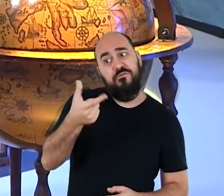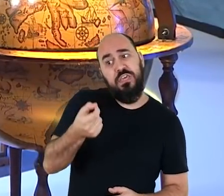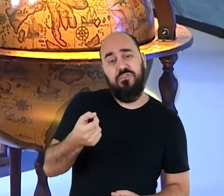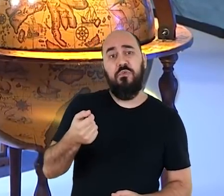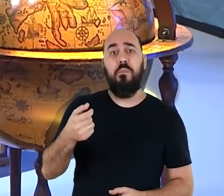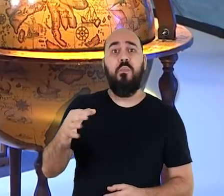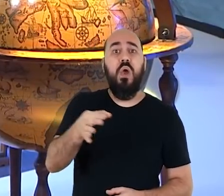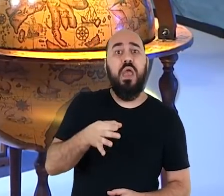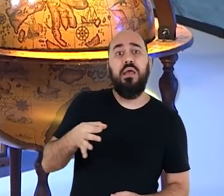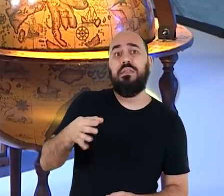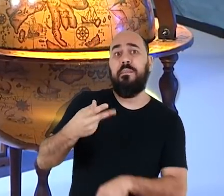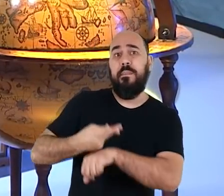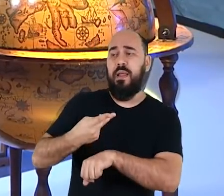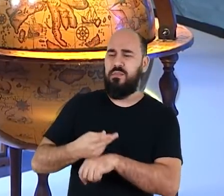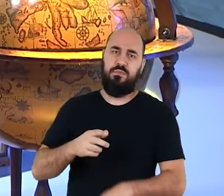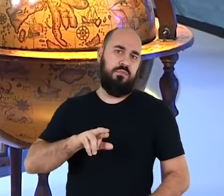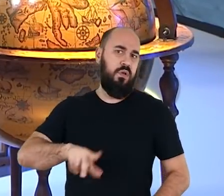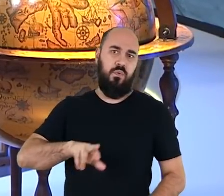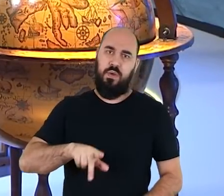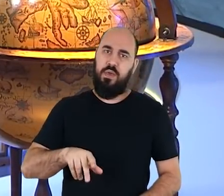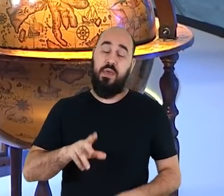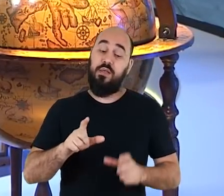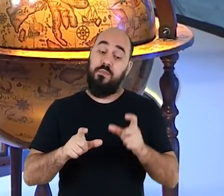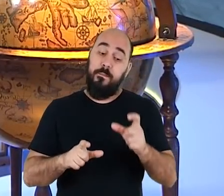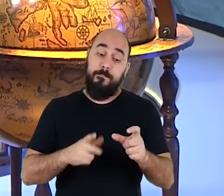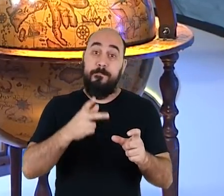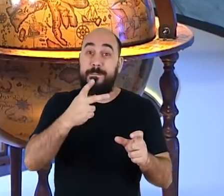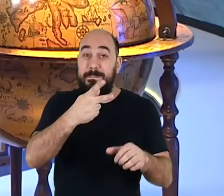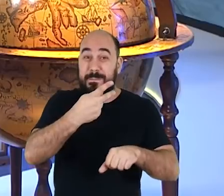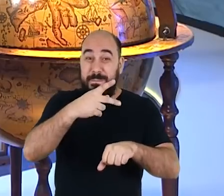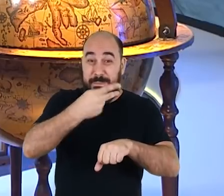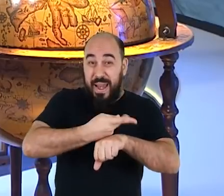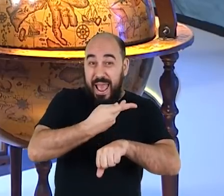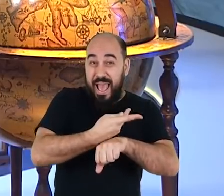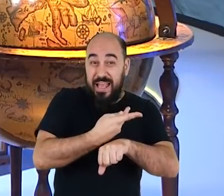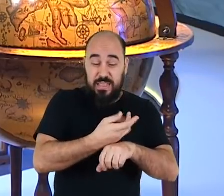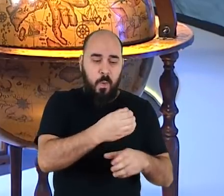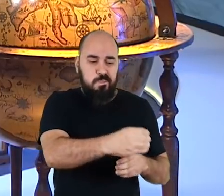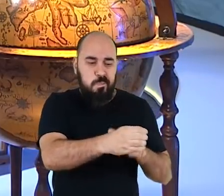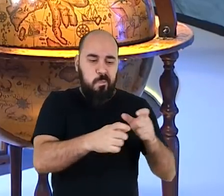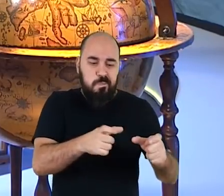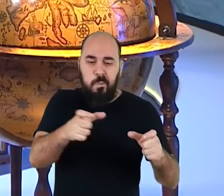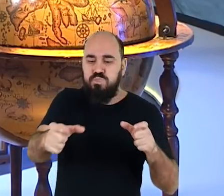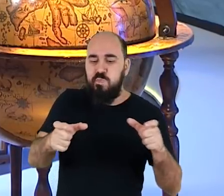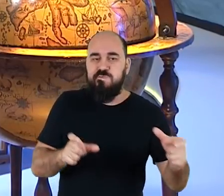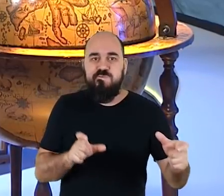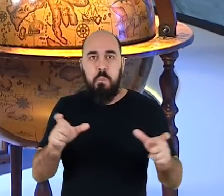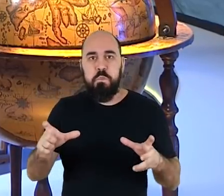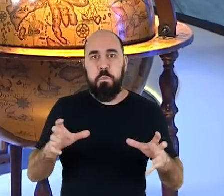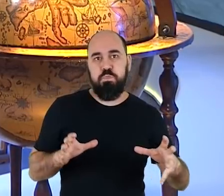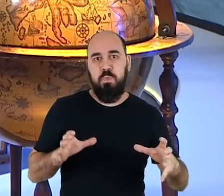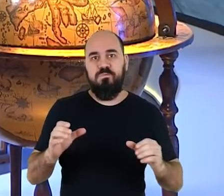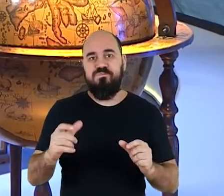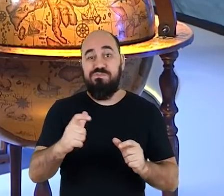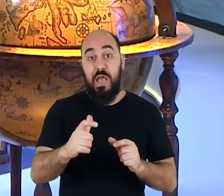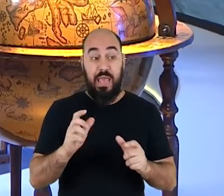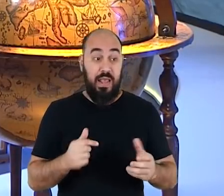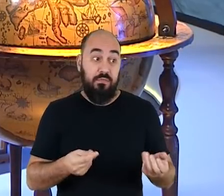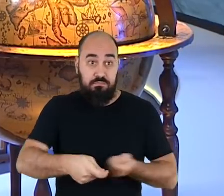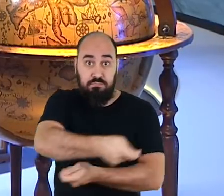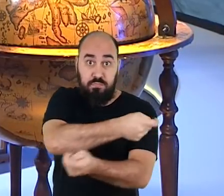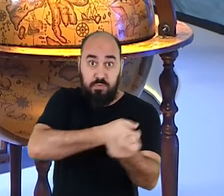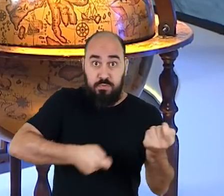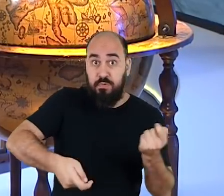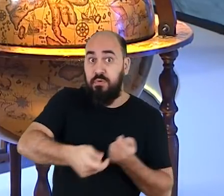havia formas um tanto exóticas, tanto das moedas, depois que foram inventadas, como antes delas, formas que eram usadas